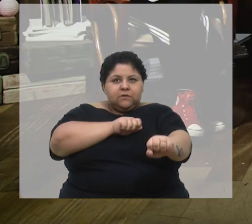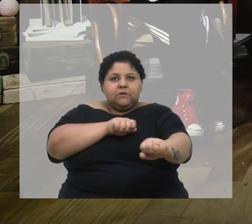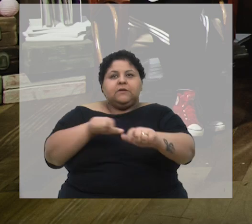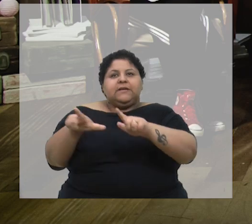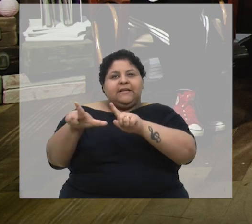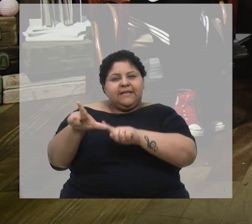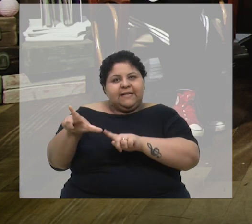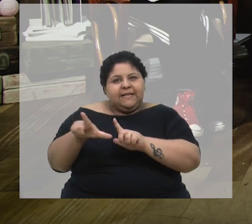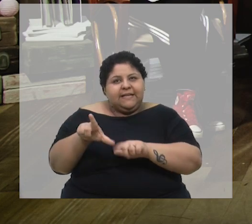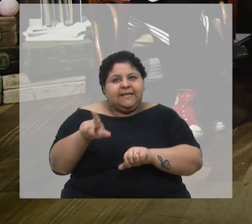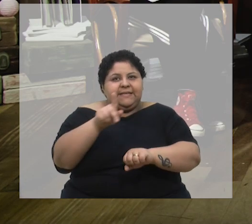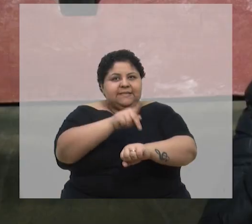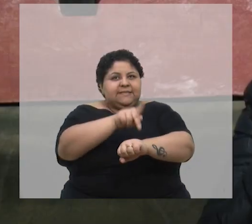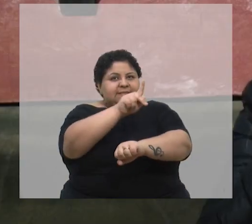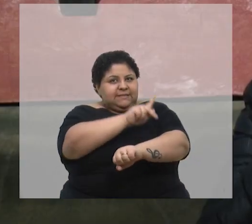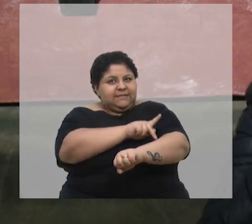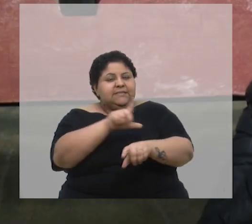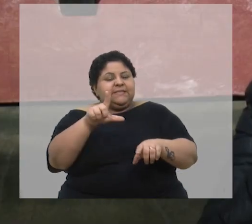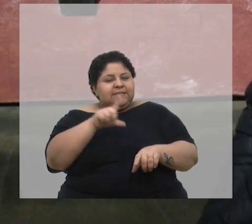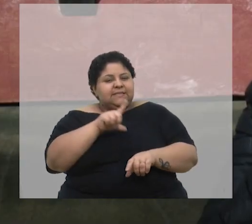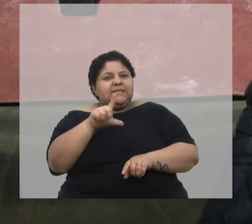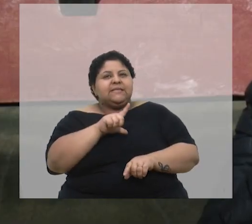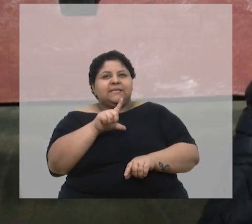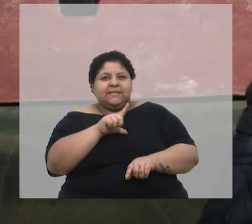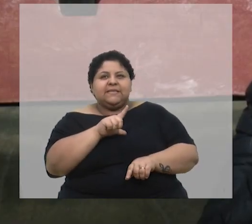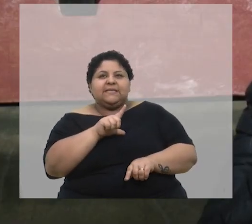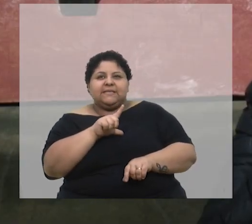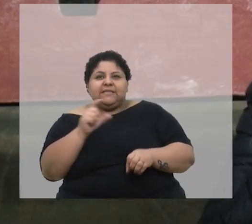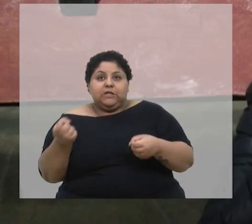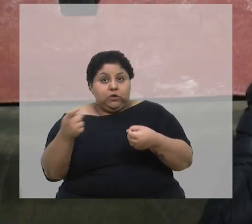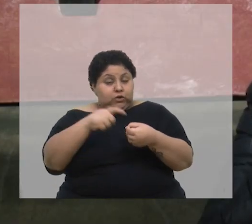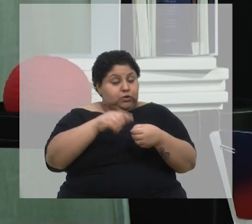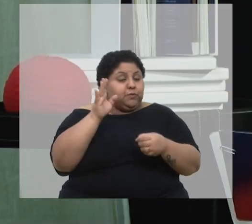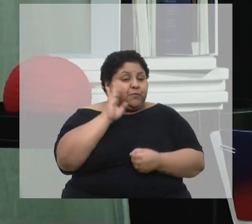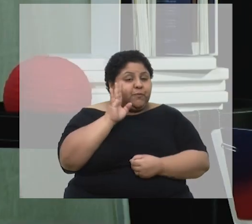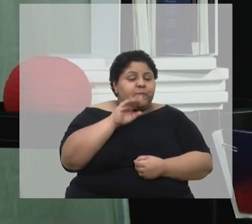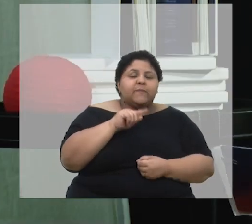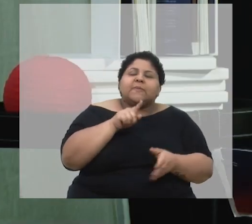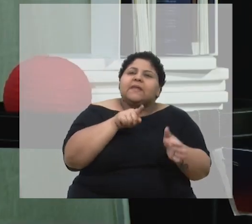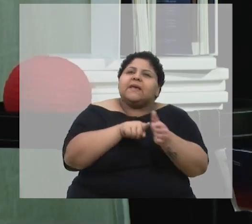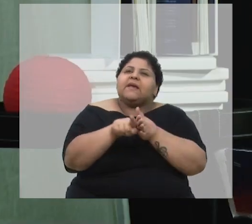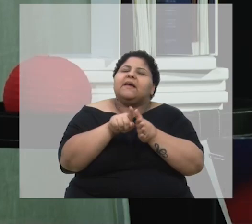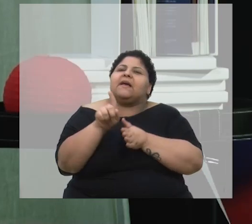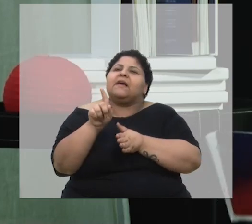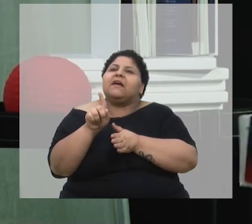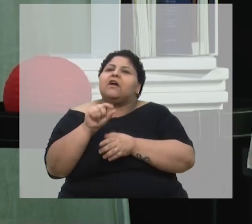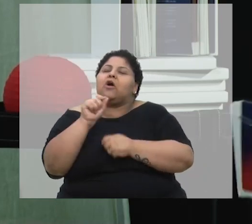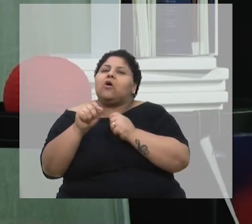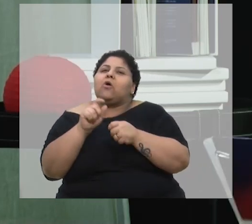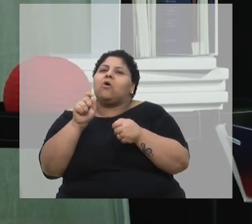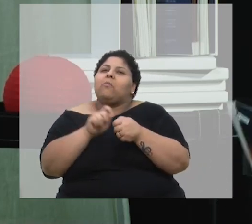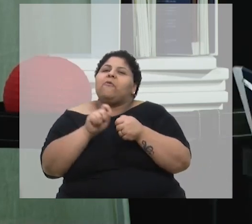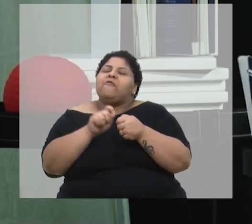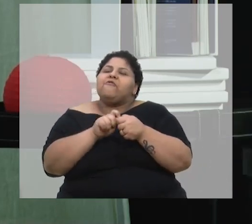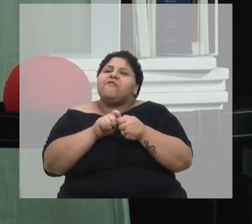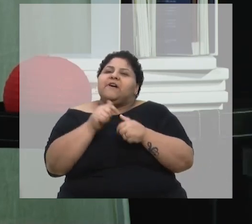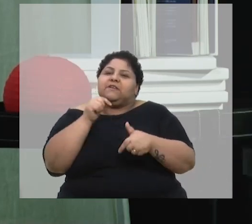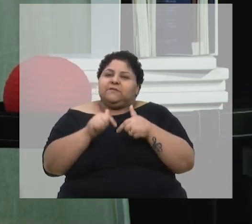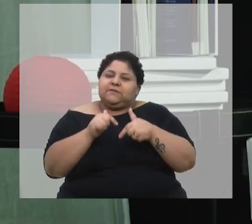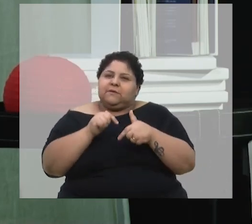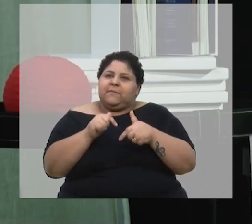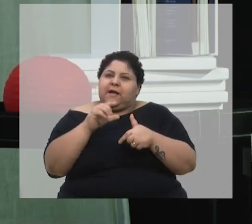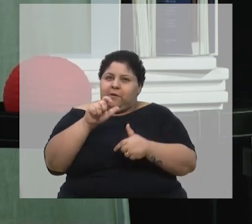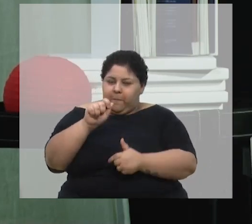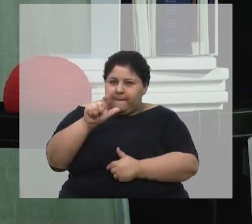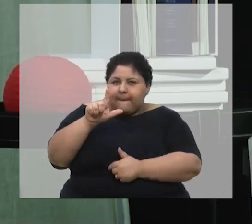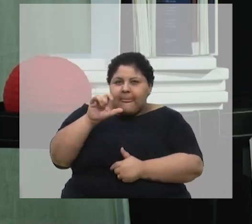para pedagogia, letras, e a gente está tendo uma adesão bem legal, assim, tá bem então, bom. Tá bem eficiente. Eu queria perguntar para a Aline, bom, como ela faz esse